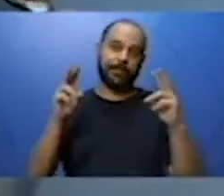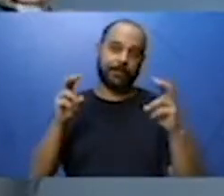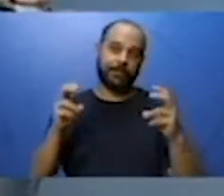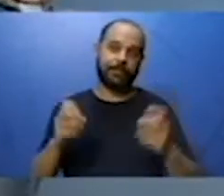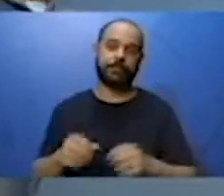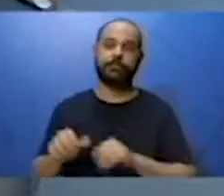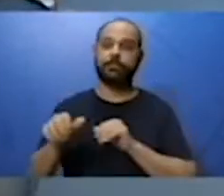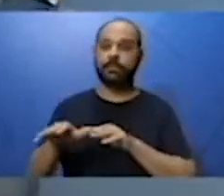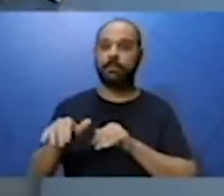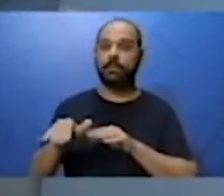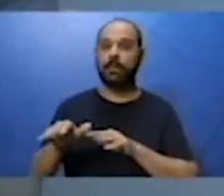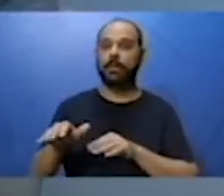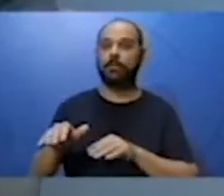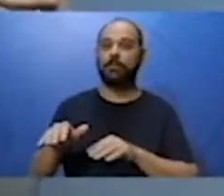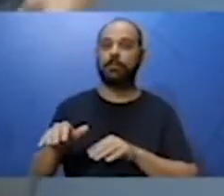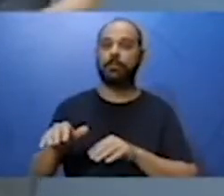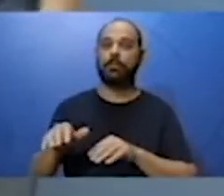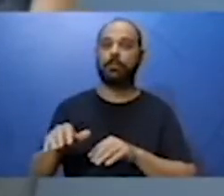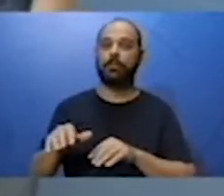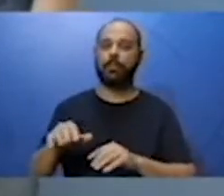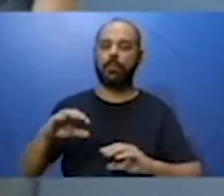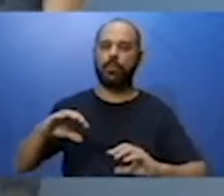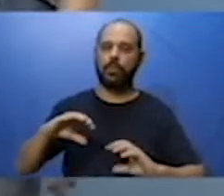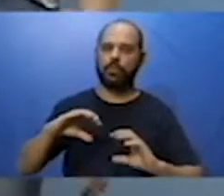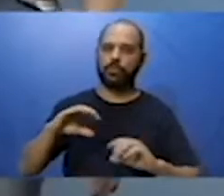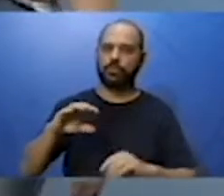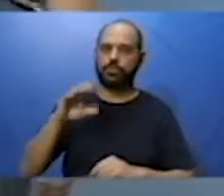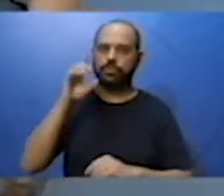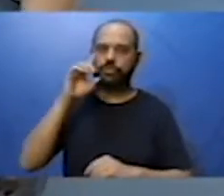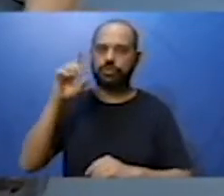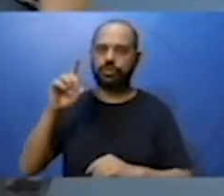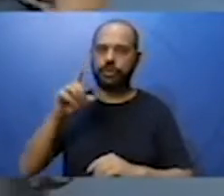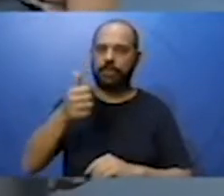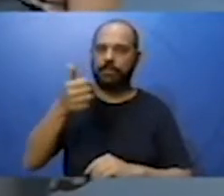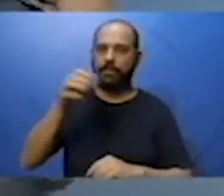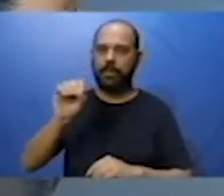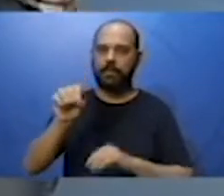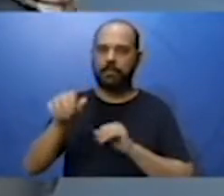Dia Mundial da Prevenção ao Suicídio.